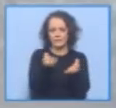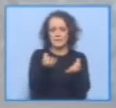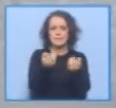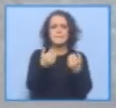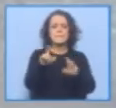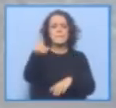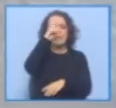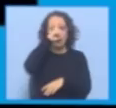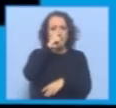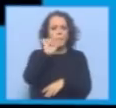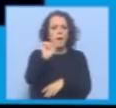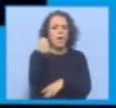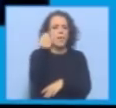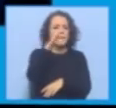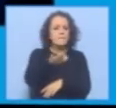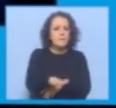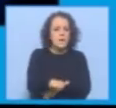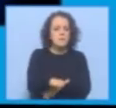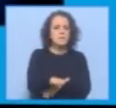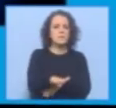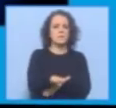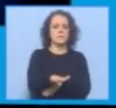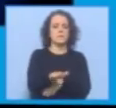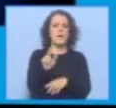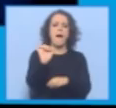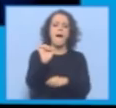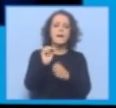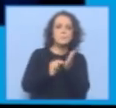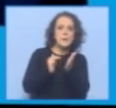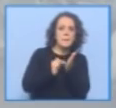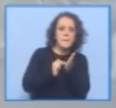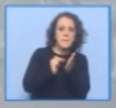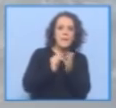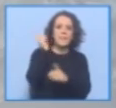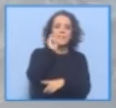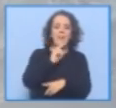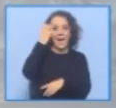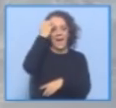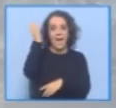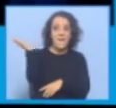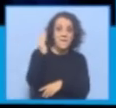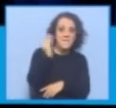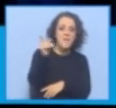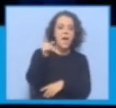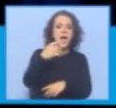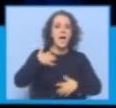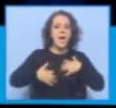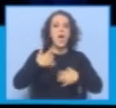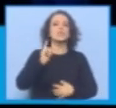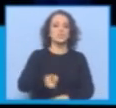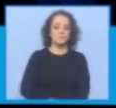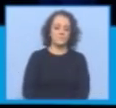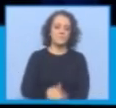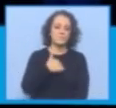O que é que recorda da sua infância, não é? Como é que se esperava, então, este dia em que passava os Reis? Olha, eu